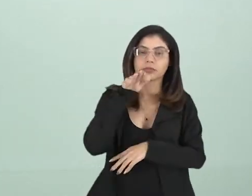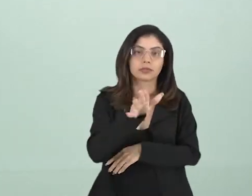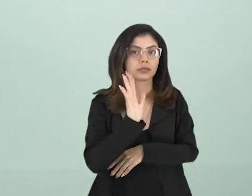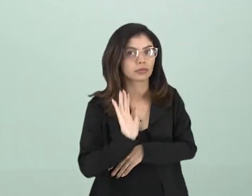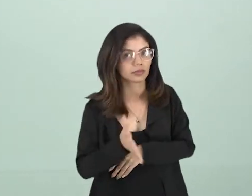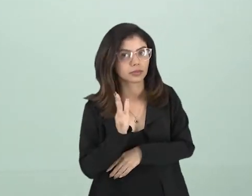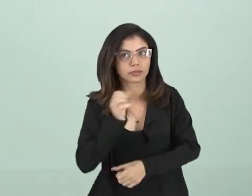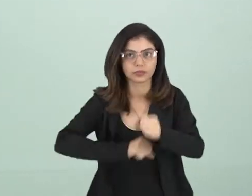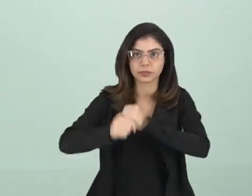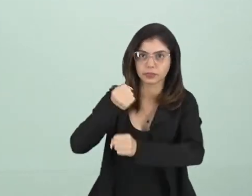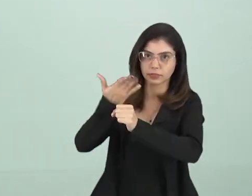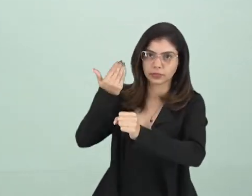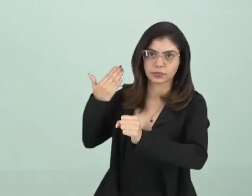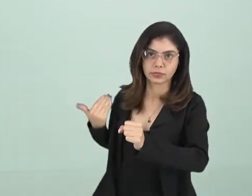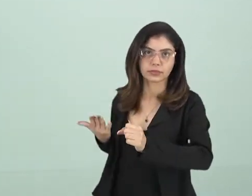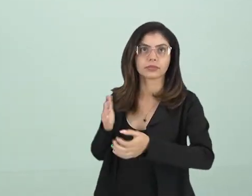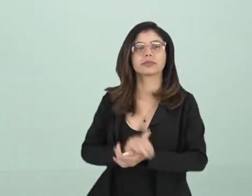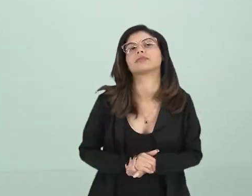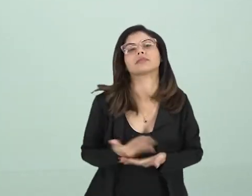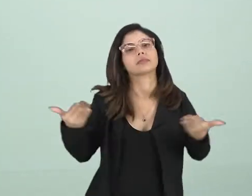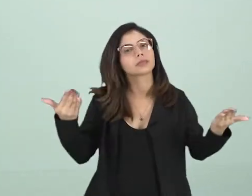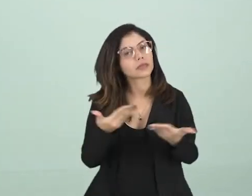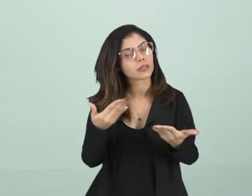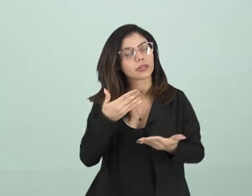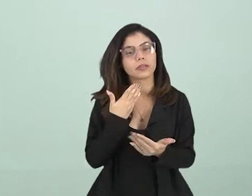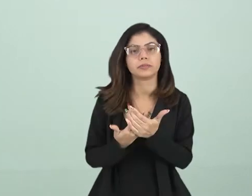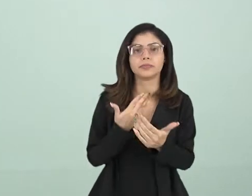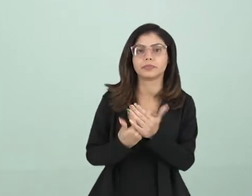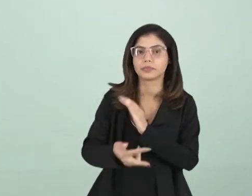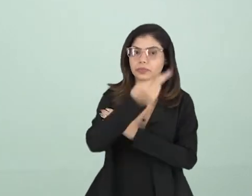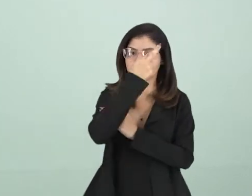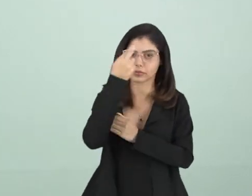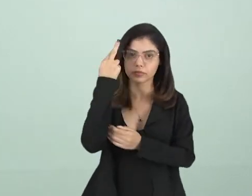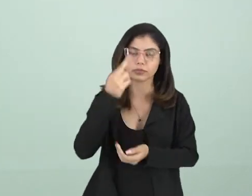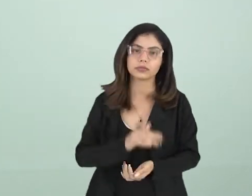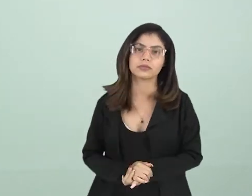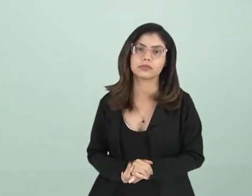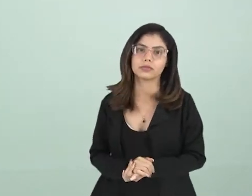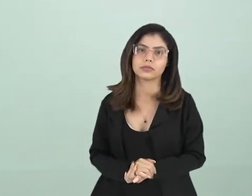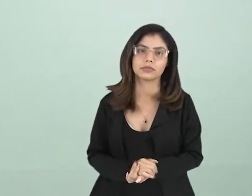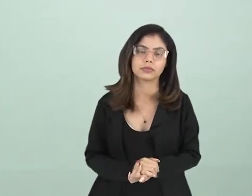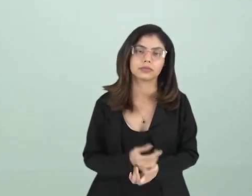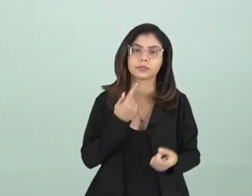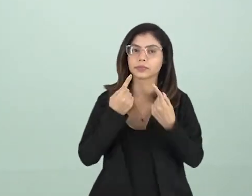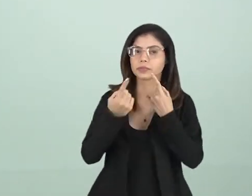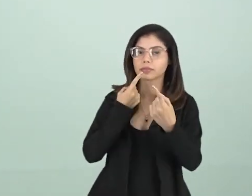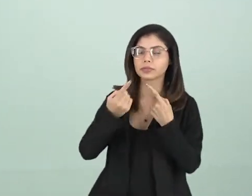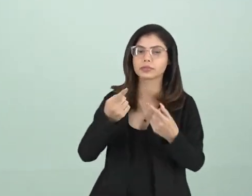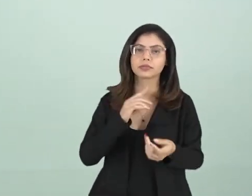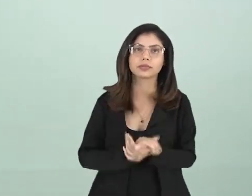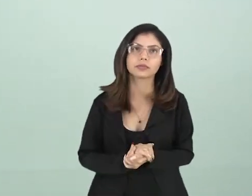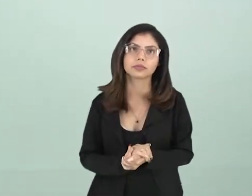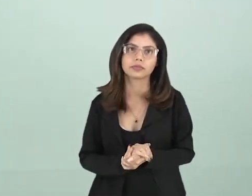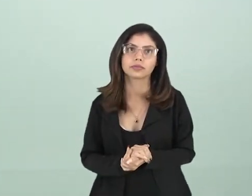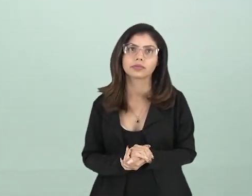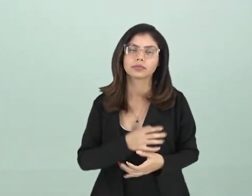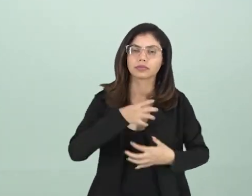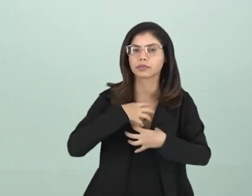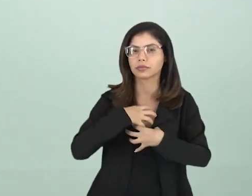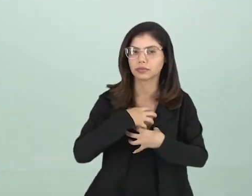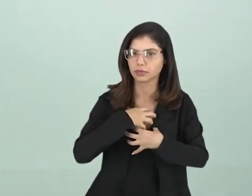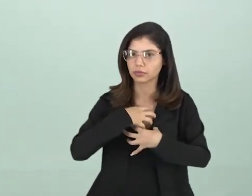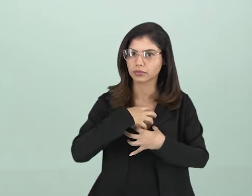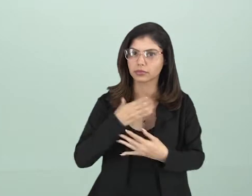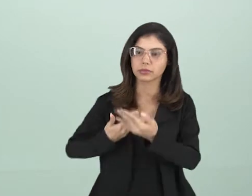vocês viram o ano passado, né? Então, hoje, na nossa aula de História, a gente vai discutir os momentos